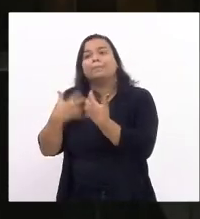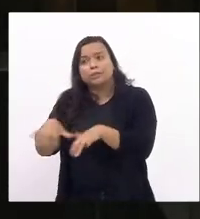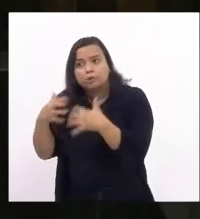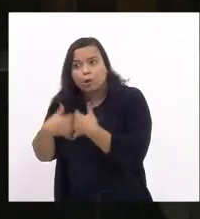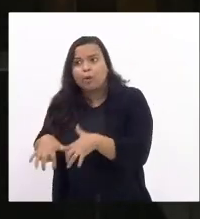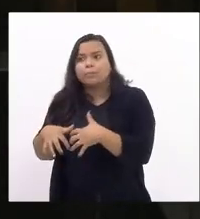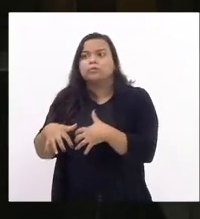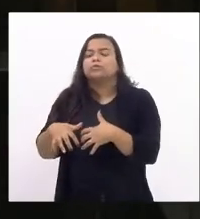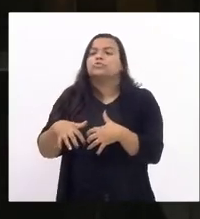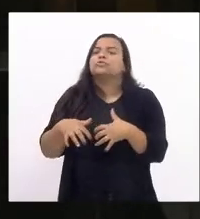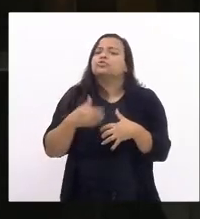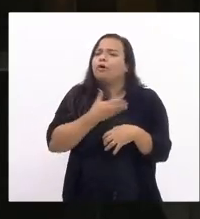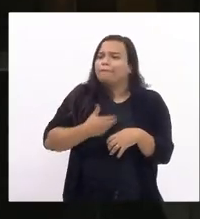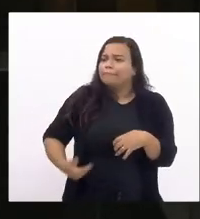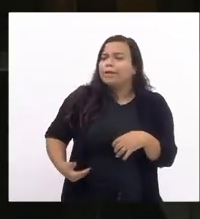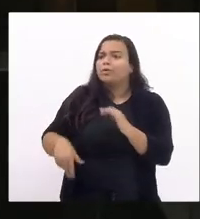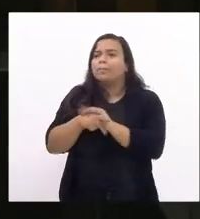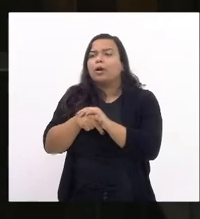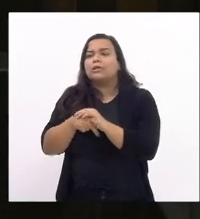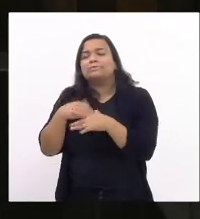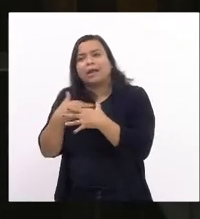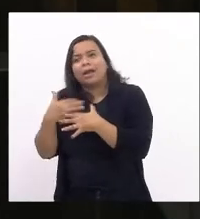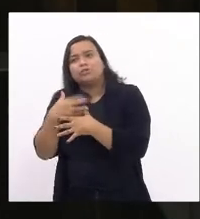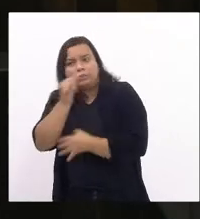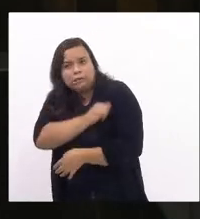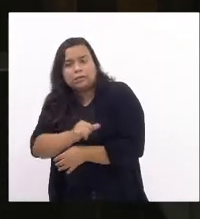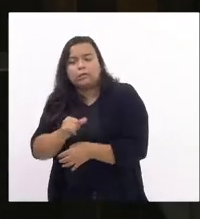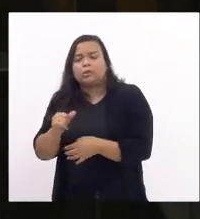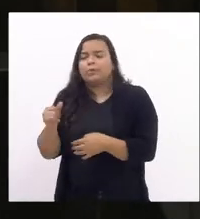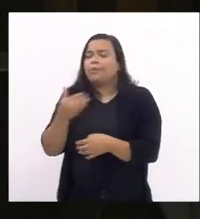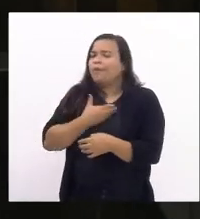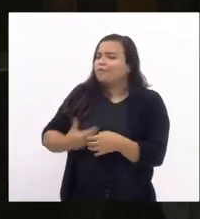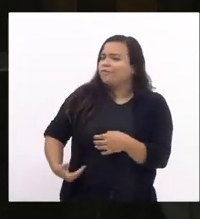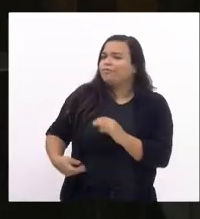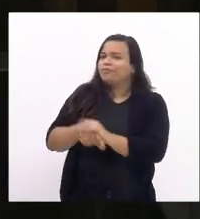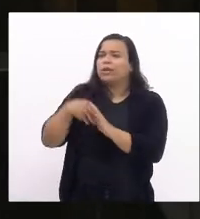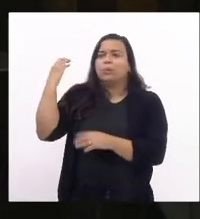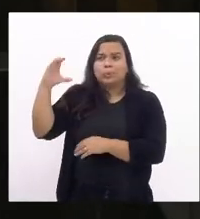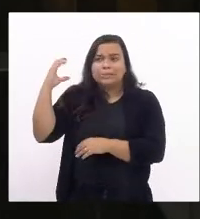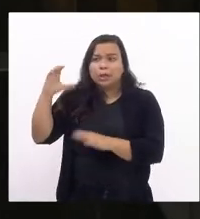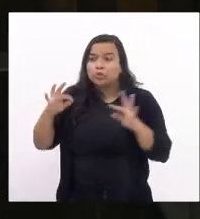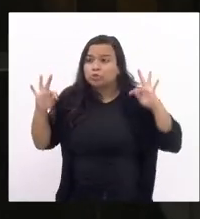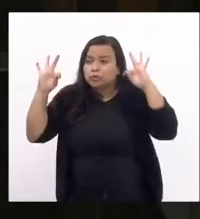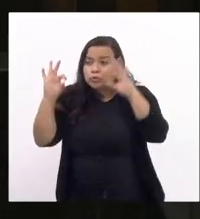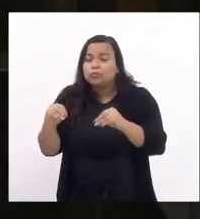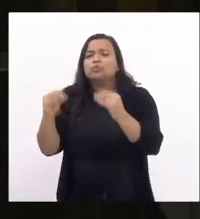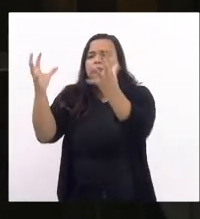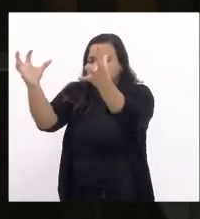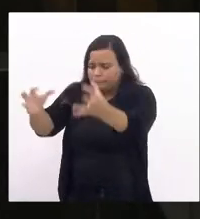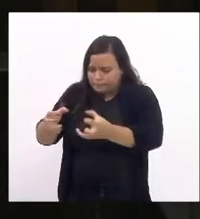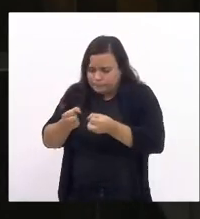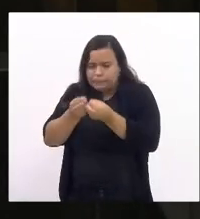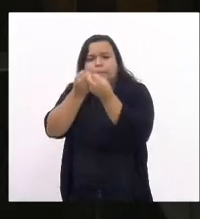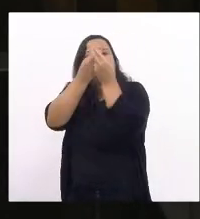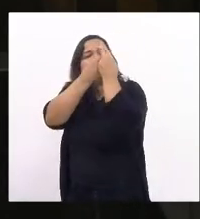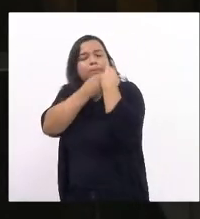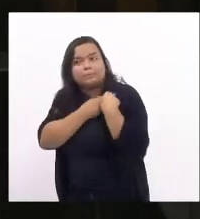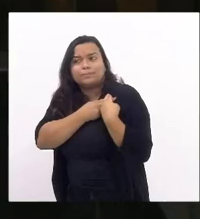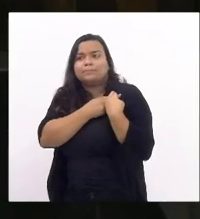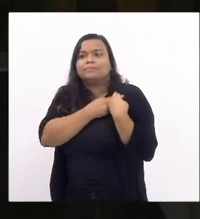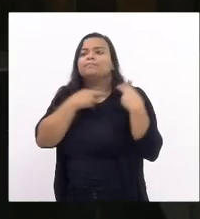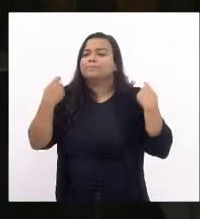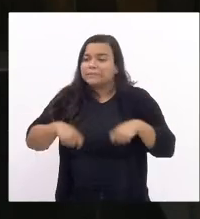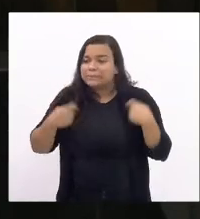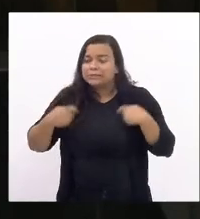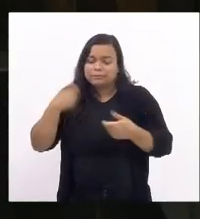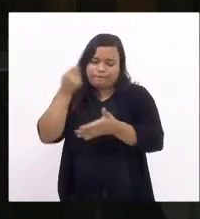Rio de Janeiro, o governo de Niterói, todos, obviamente, têm que se responsabilizar para enfrentar